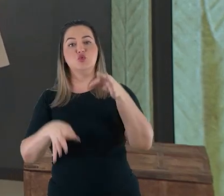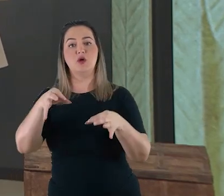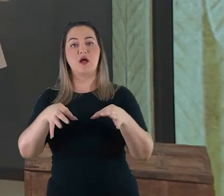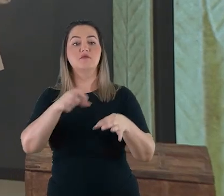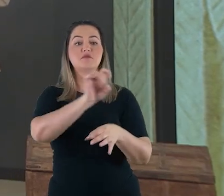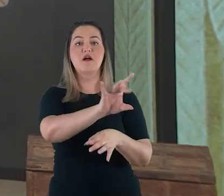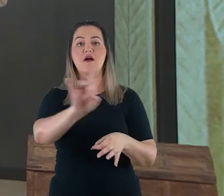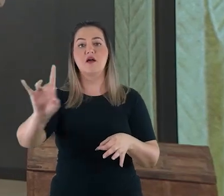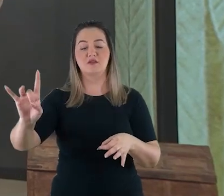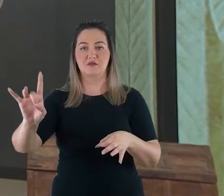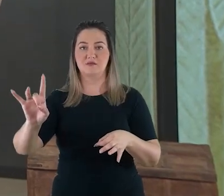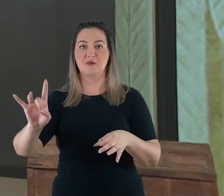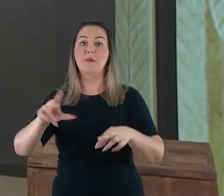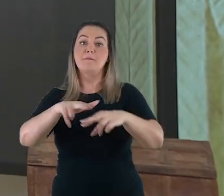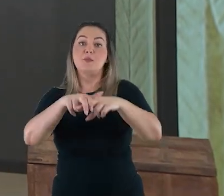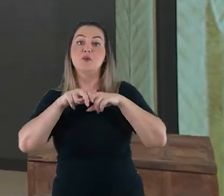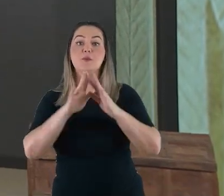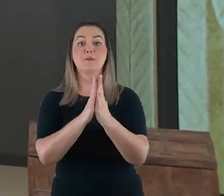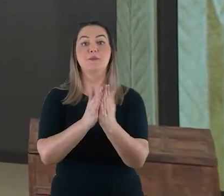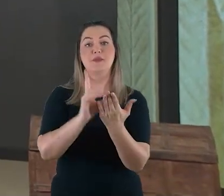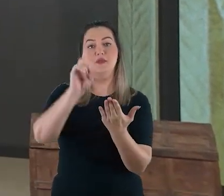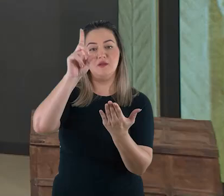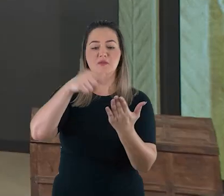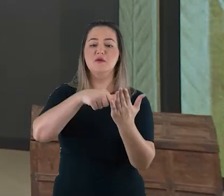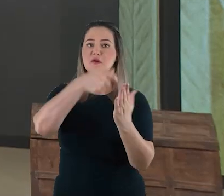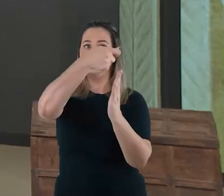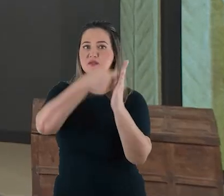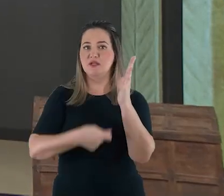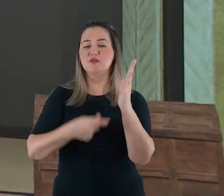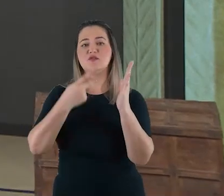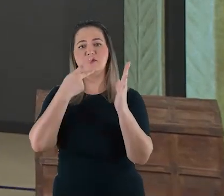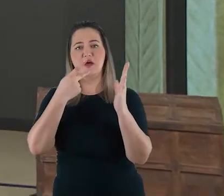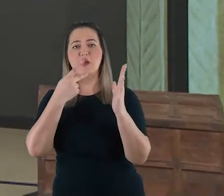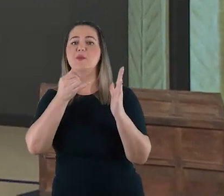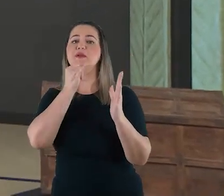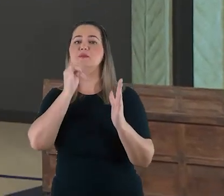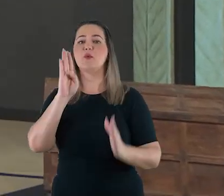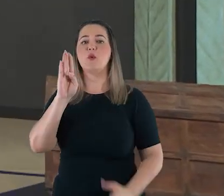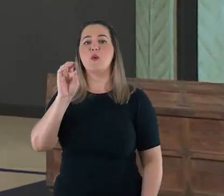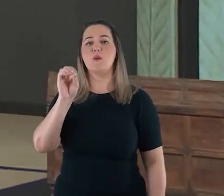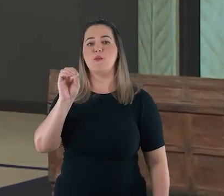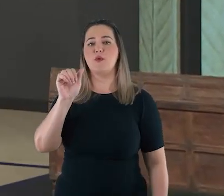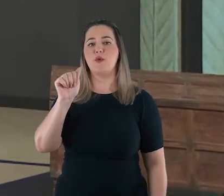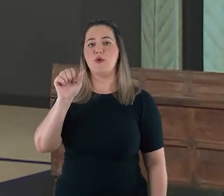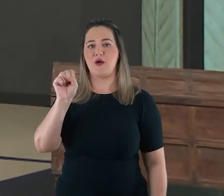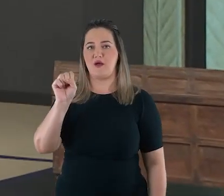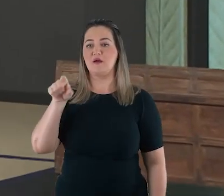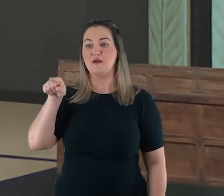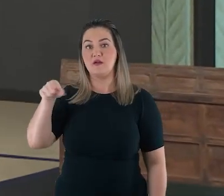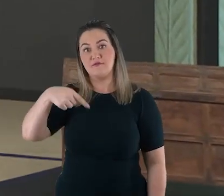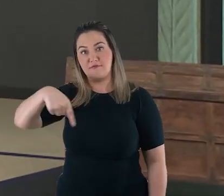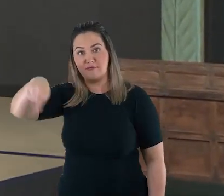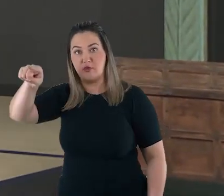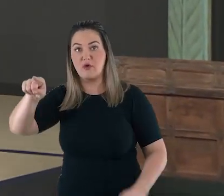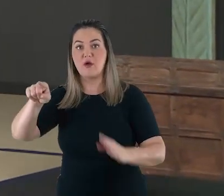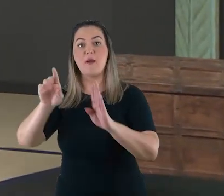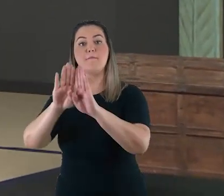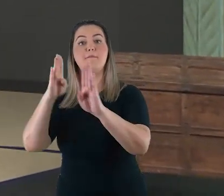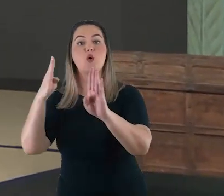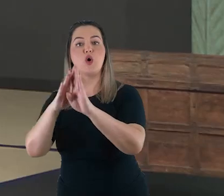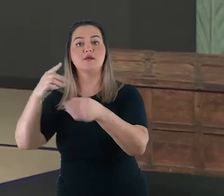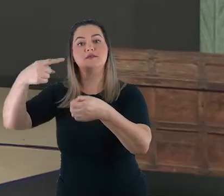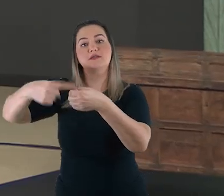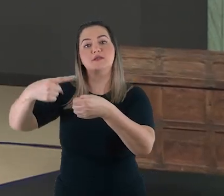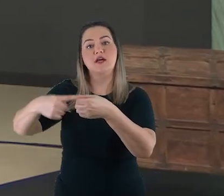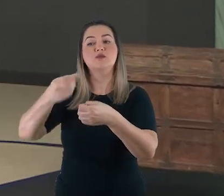por isso que a Bíblia fala muitas vezes de casos como o de Boaz, que foi até a porta da cidade para negociar